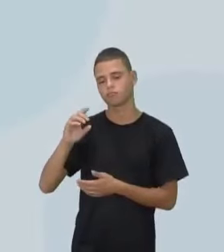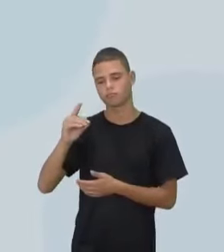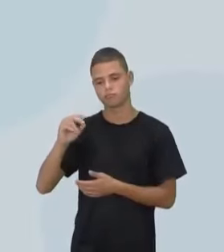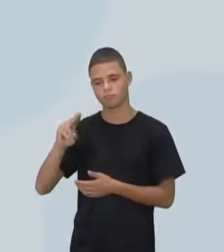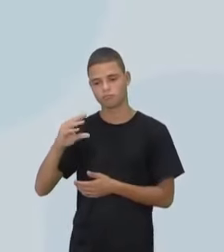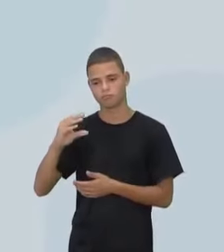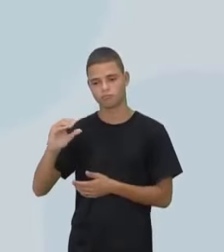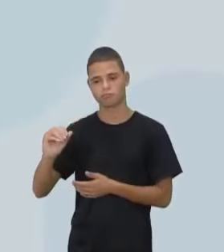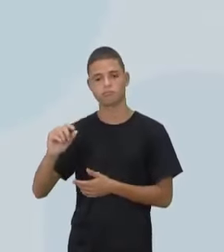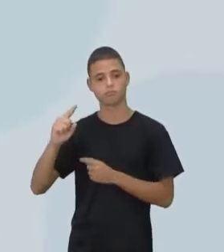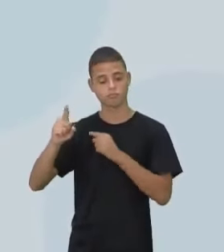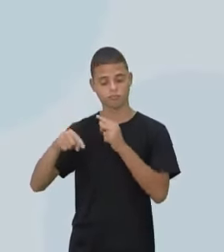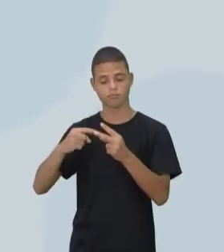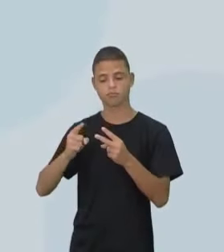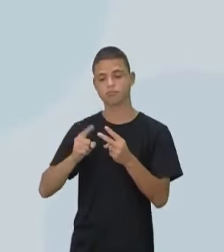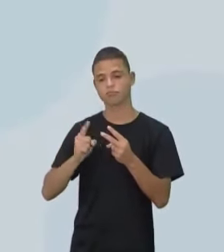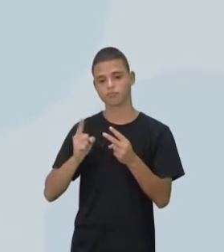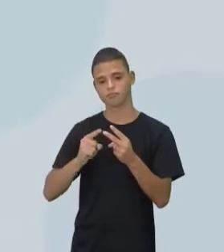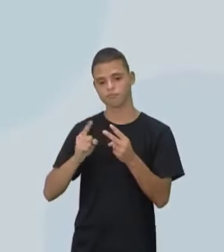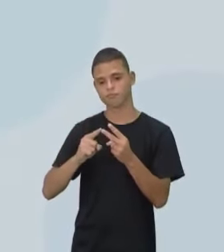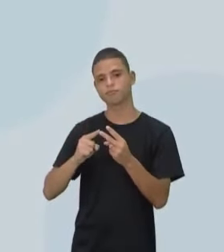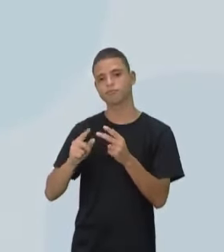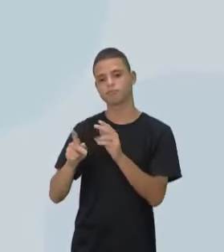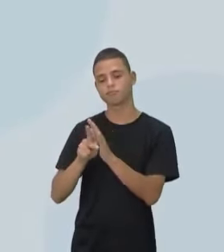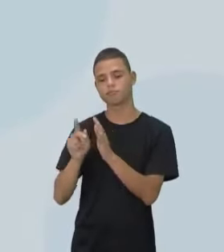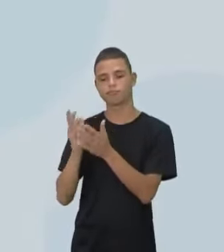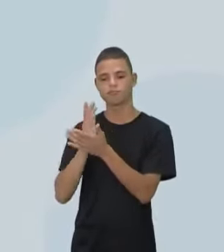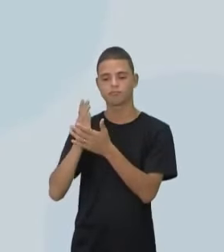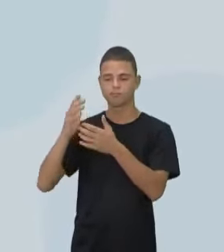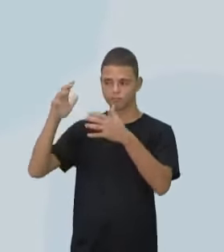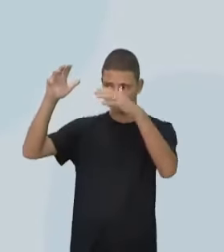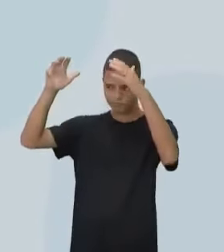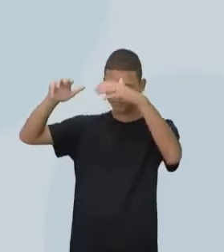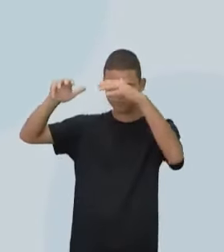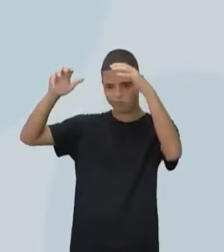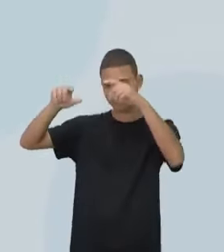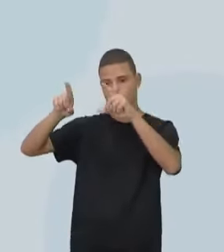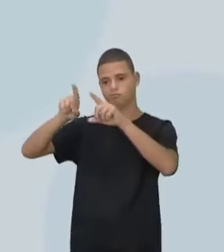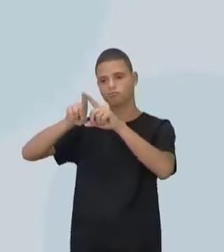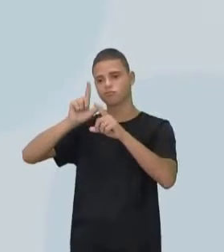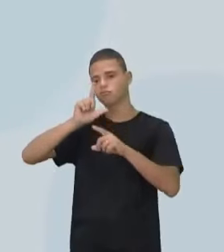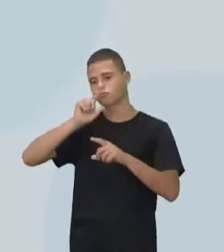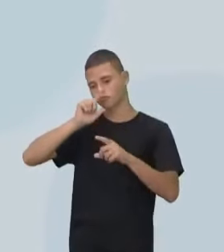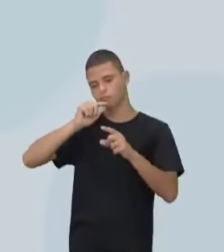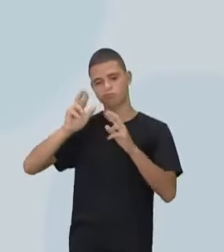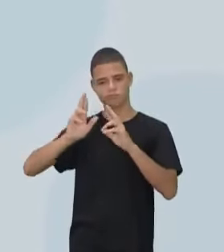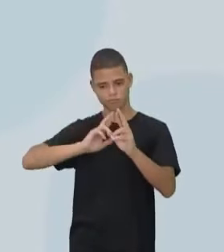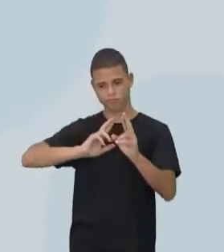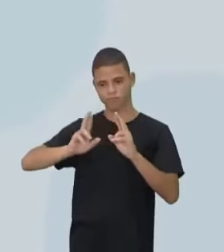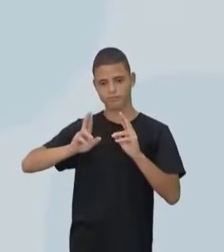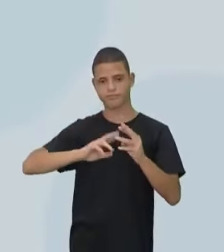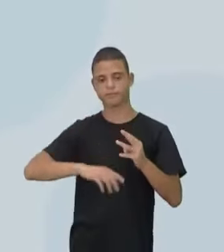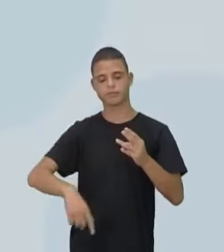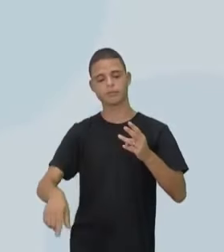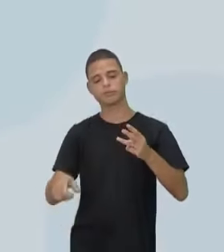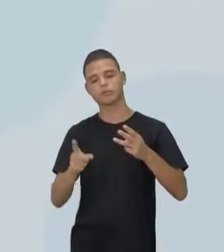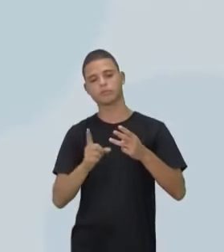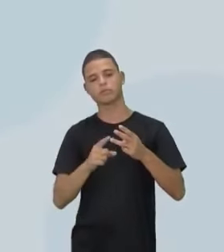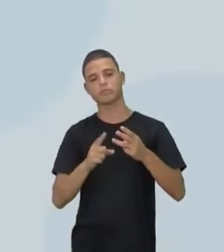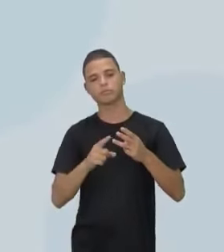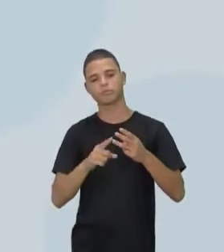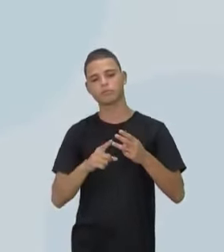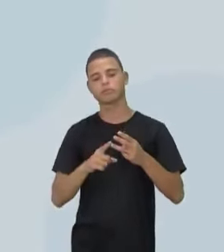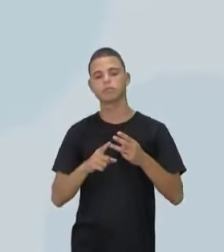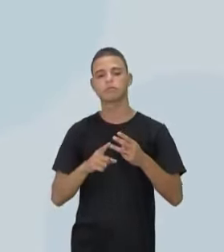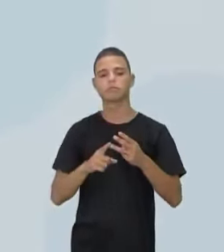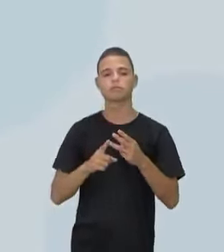vai trabalhar especificamente aí sobre os desastres meteorológicos e hidrológicos. Aí a gente vai ver como que a